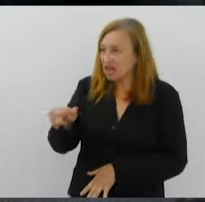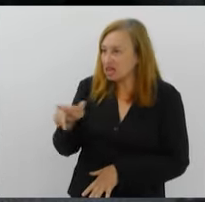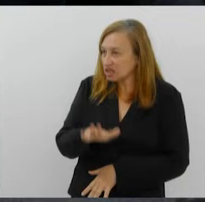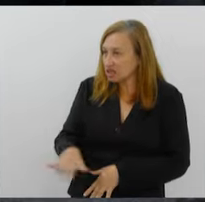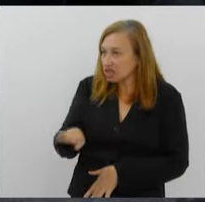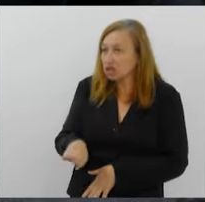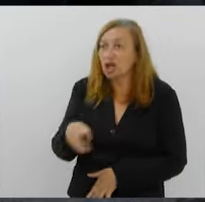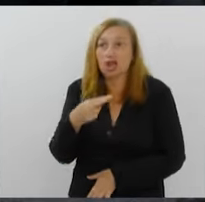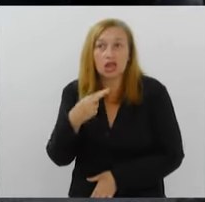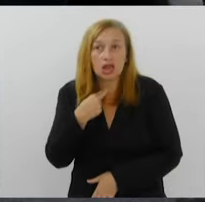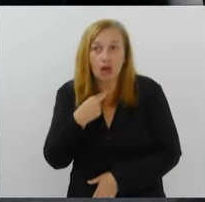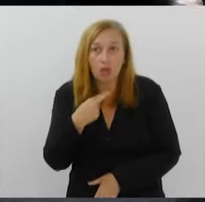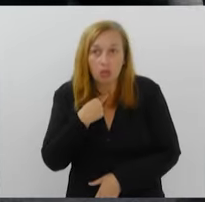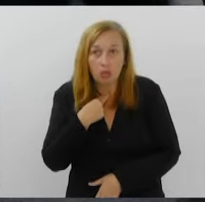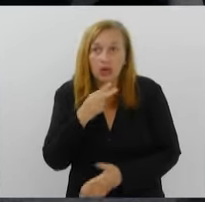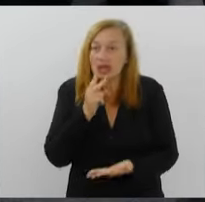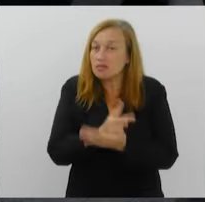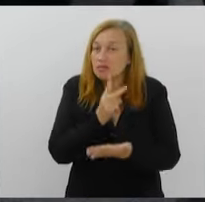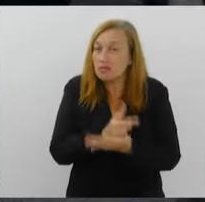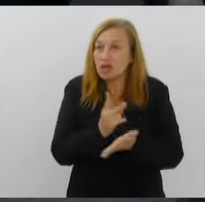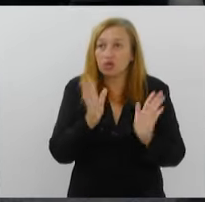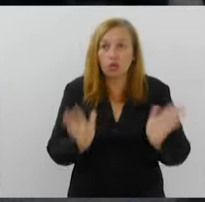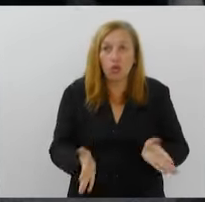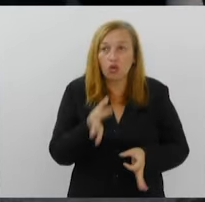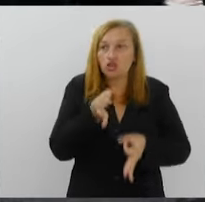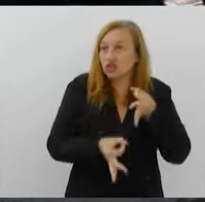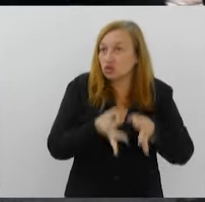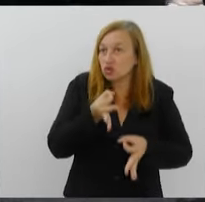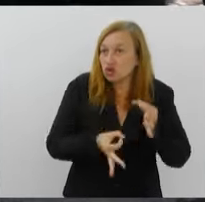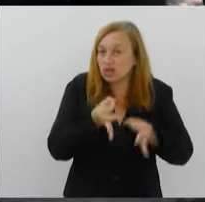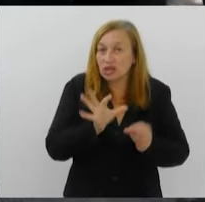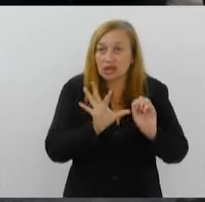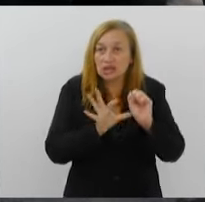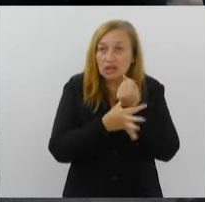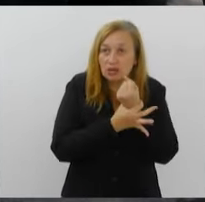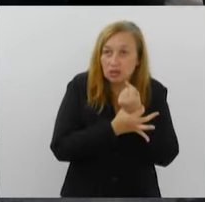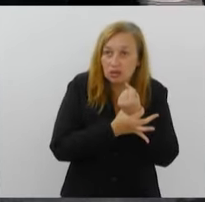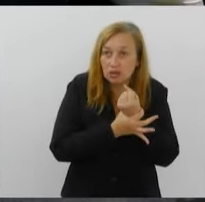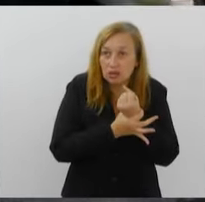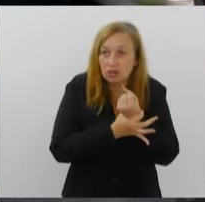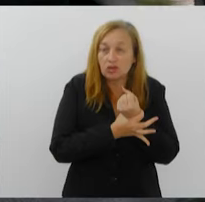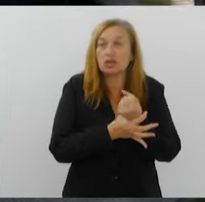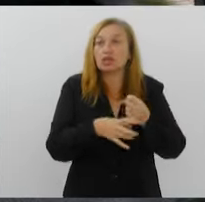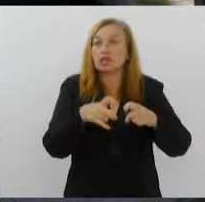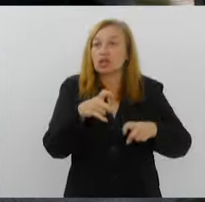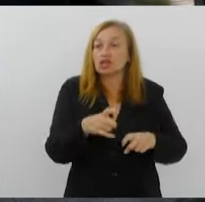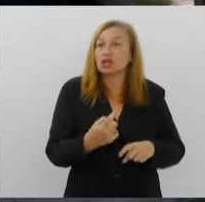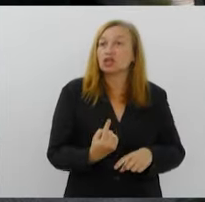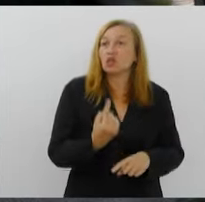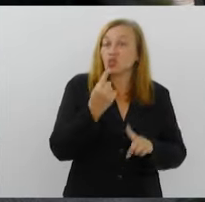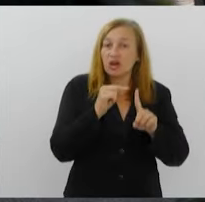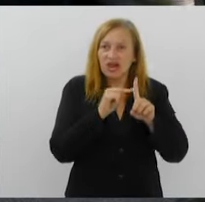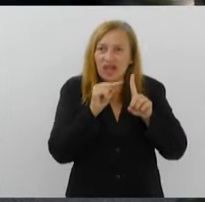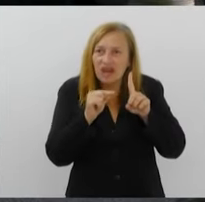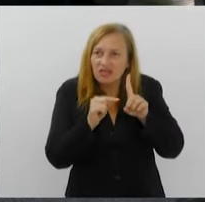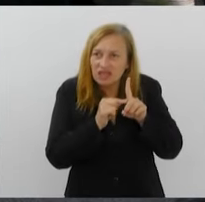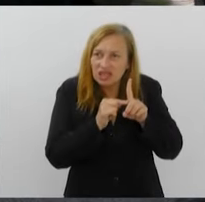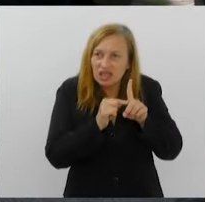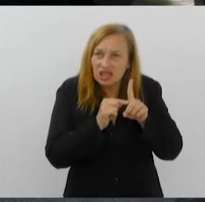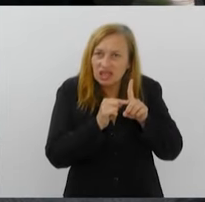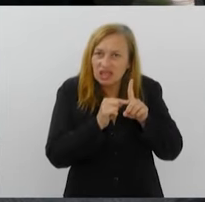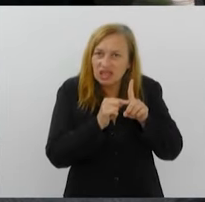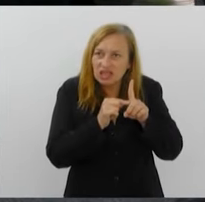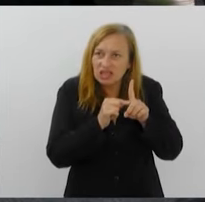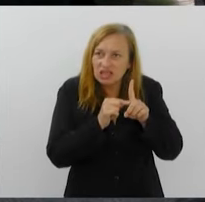não pode, mesmo hoje a justiça garantindo casos de interrupção de uma gravidez, diante